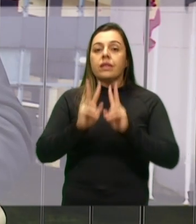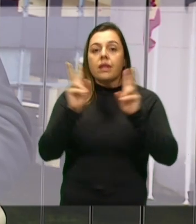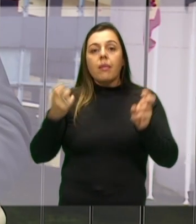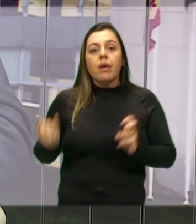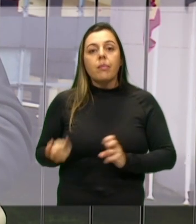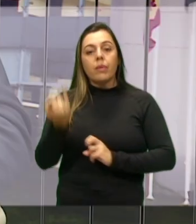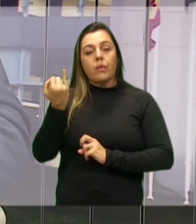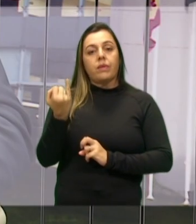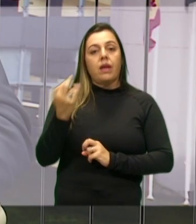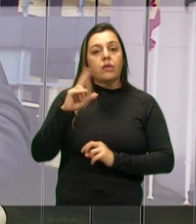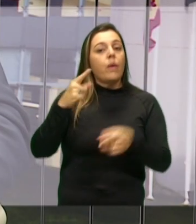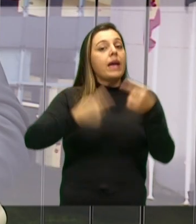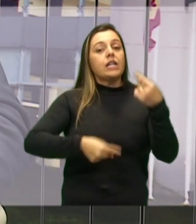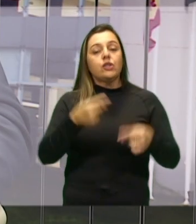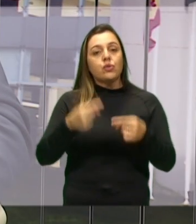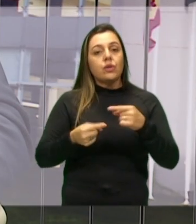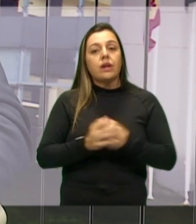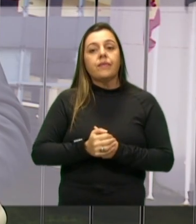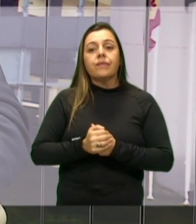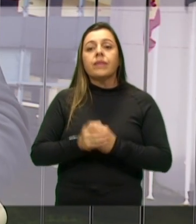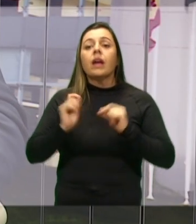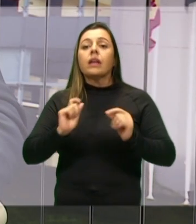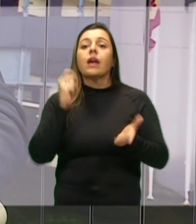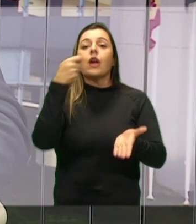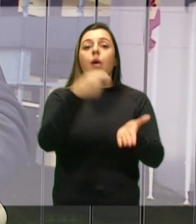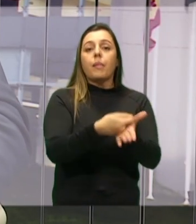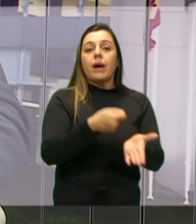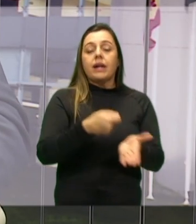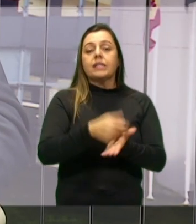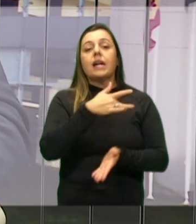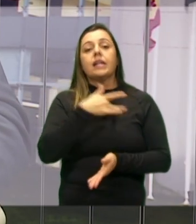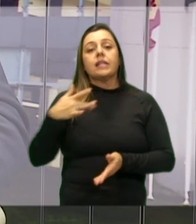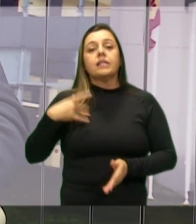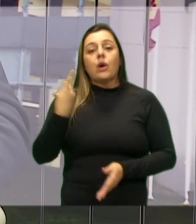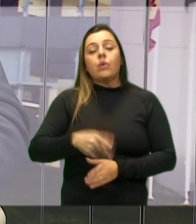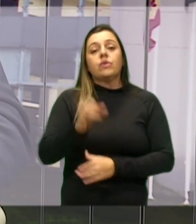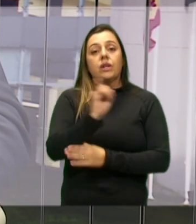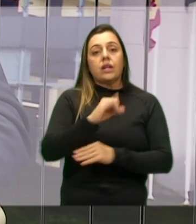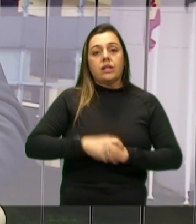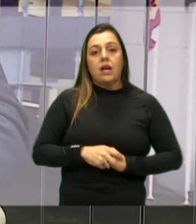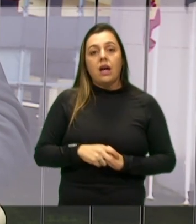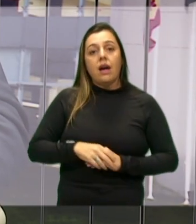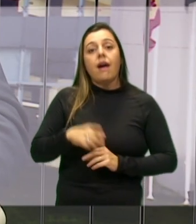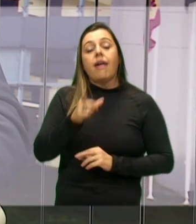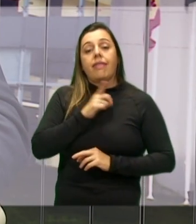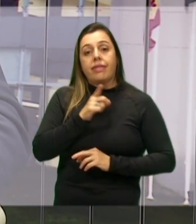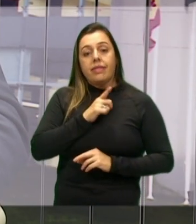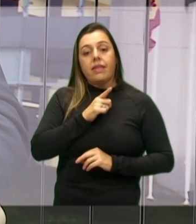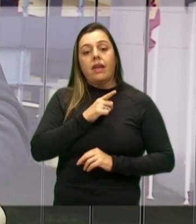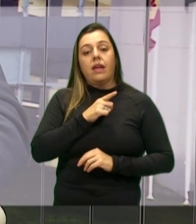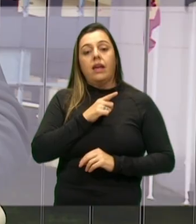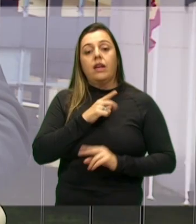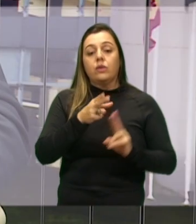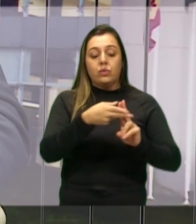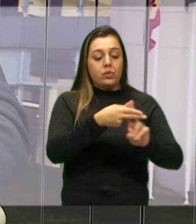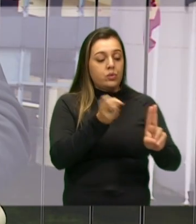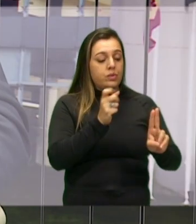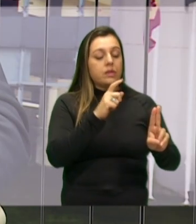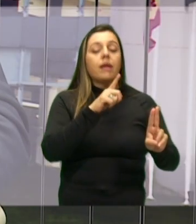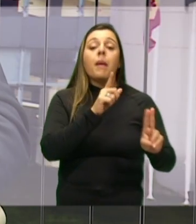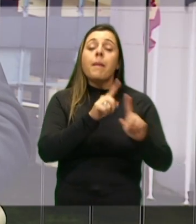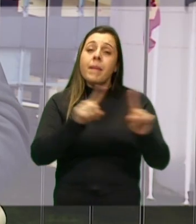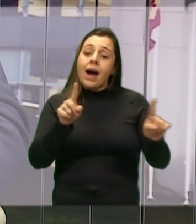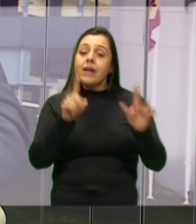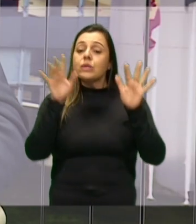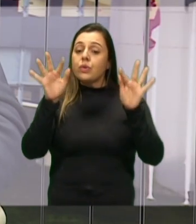muito importante que não é debatida há muito tempo, que é quem paga a conta da saúde em Itajaí. Né? Nós temos o incentivo SUS, o pagamento SUS,